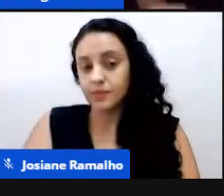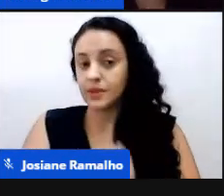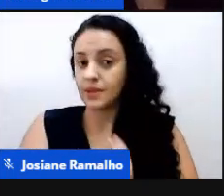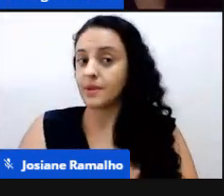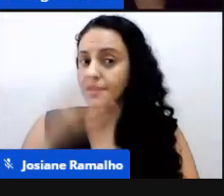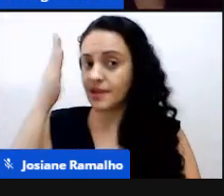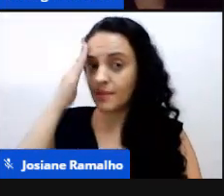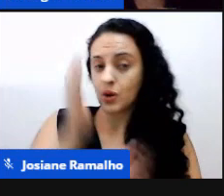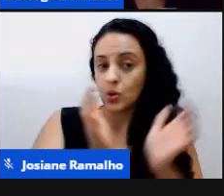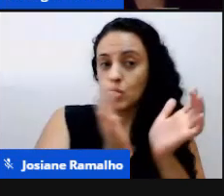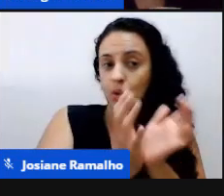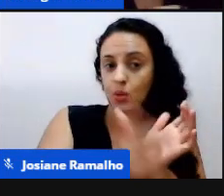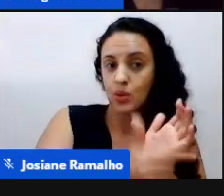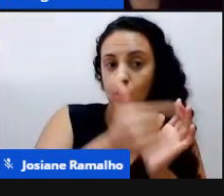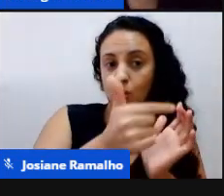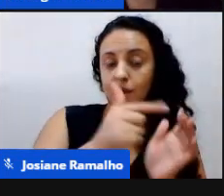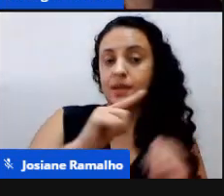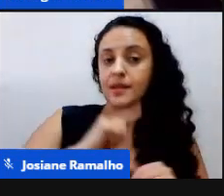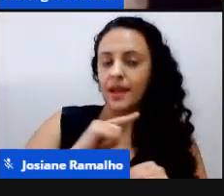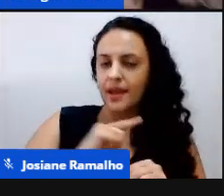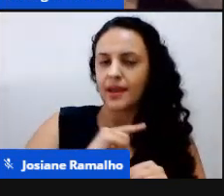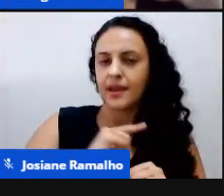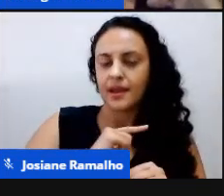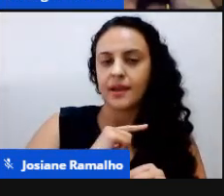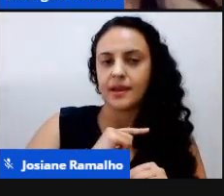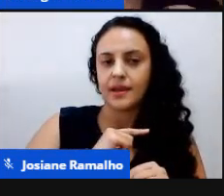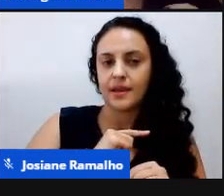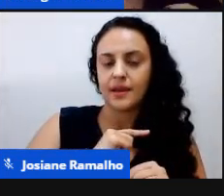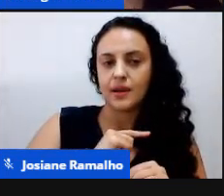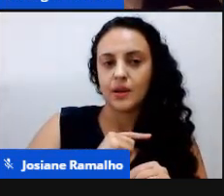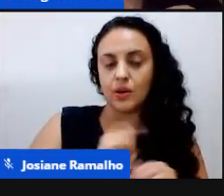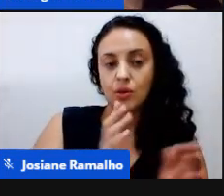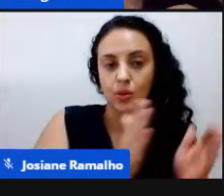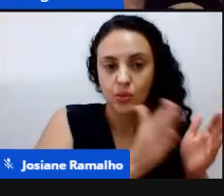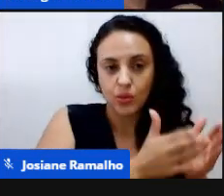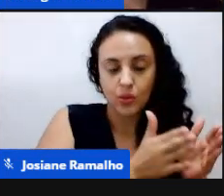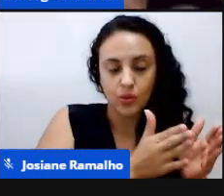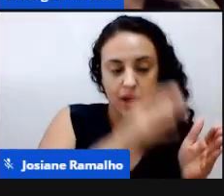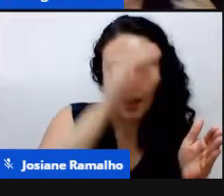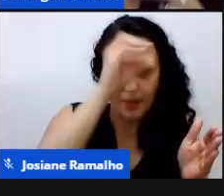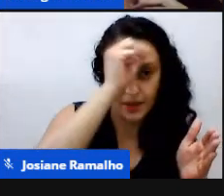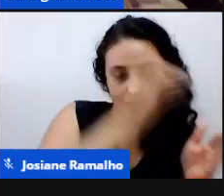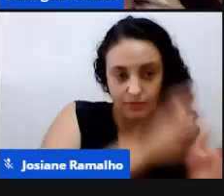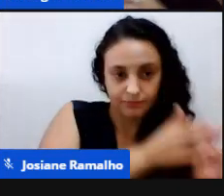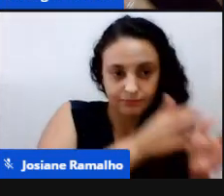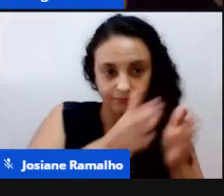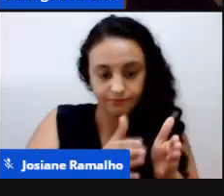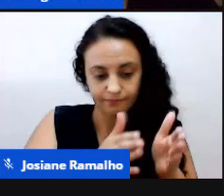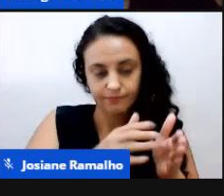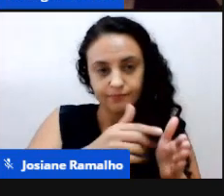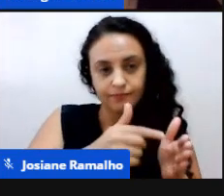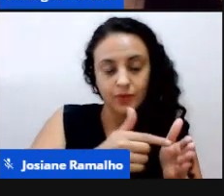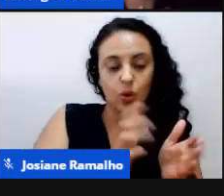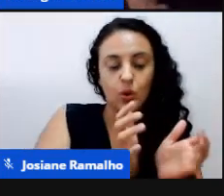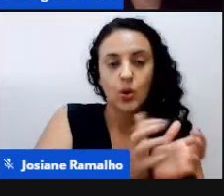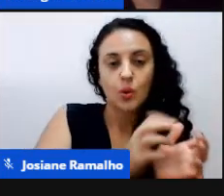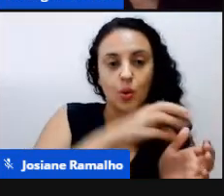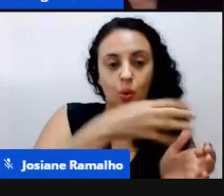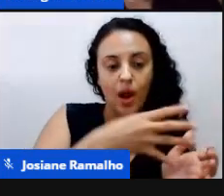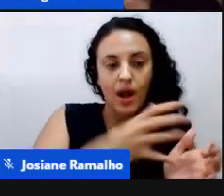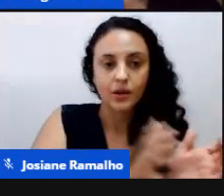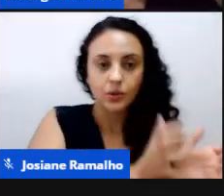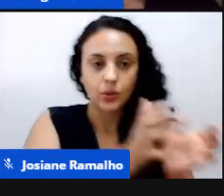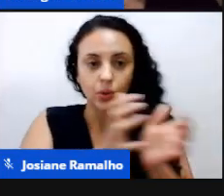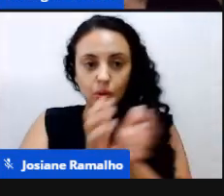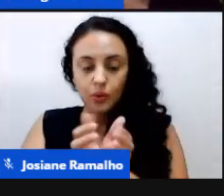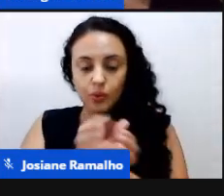tem um estágio de aprendizagem. E no grupo 3, ele vai ter outro estágio de aprendizagem. No grupo 4, no grupo 5. Tem muita gente que fala assim,